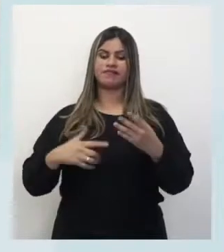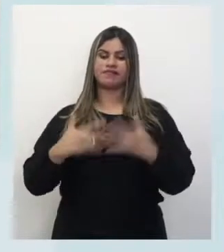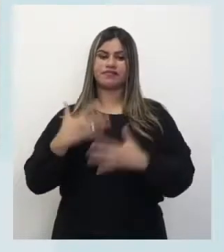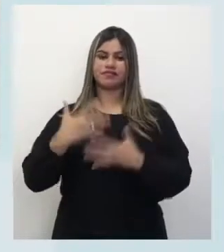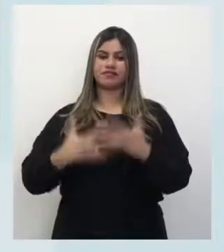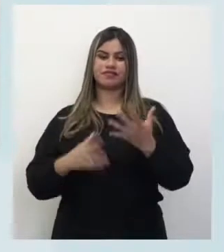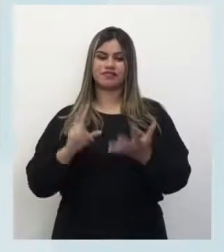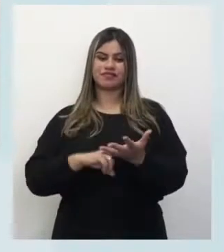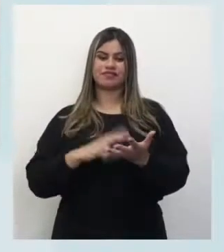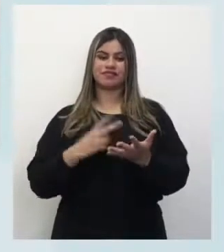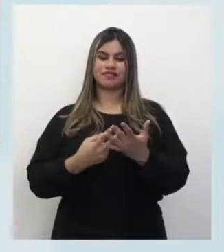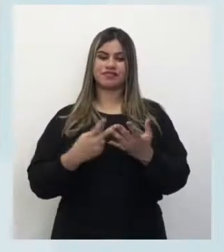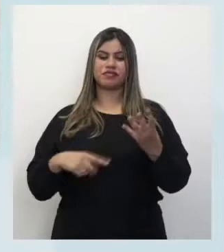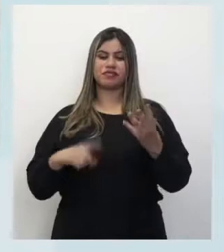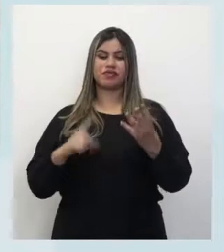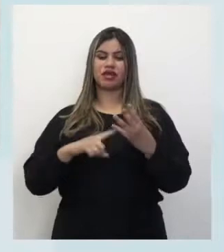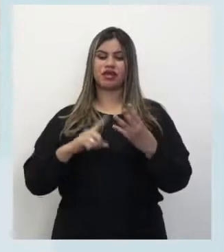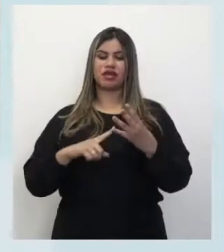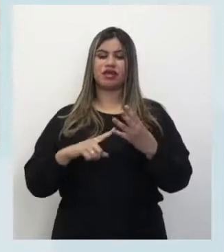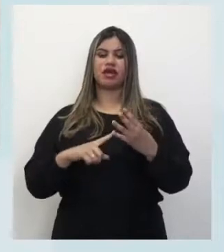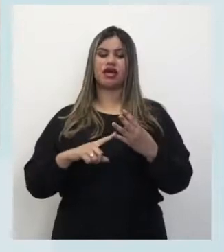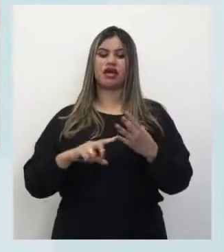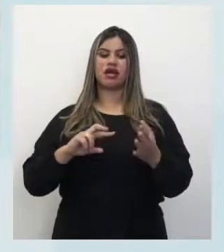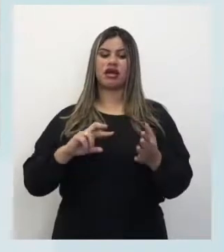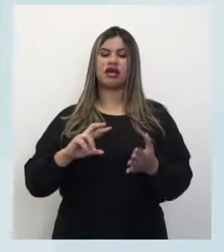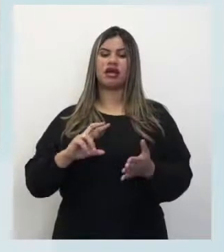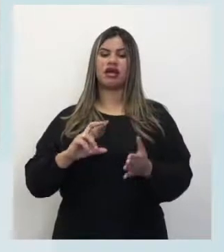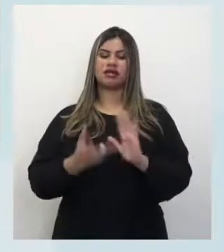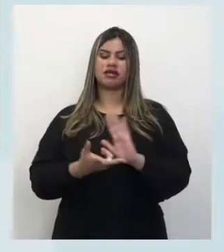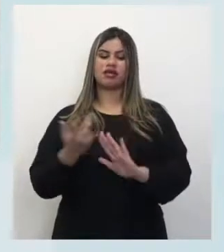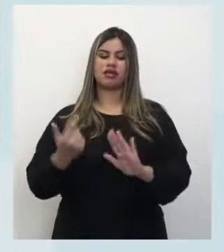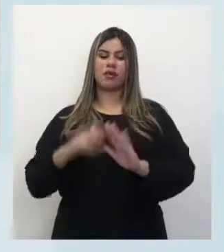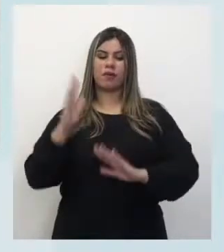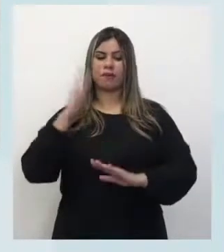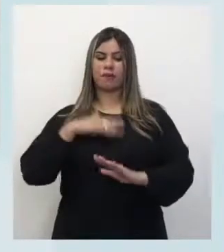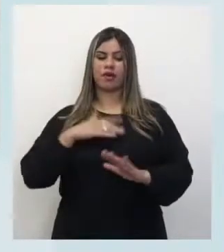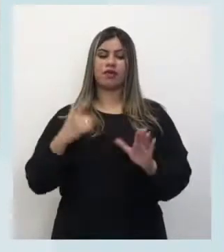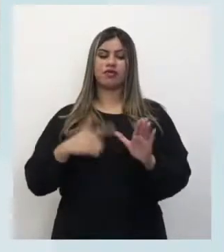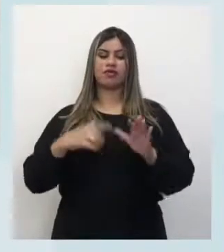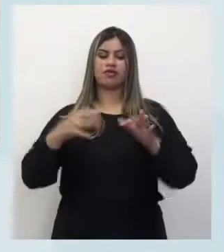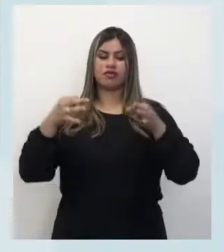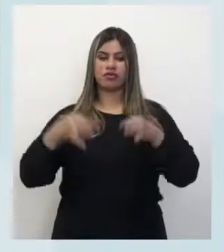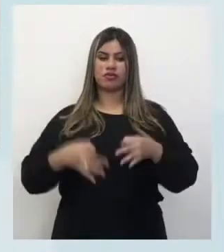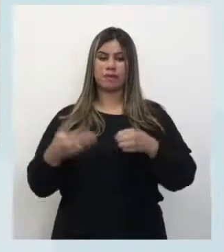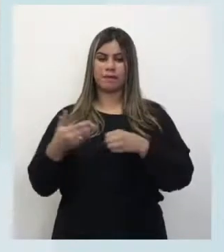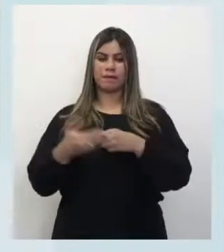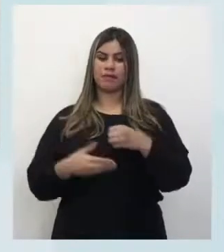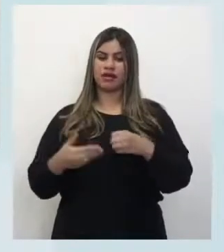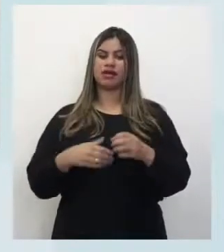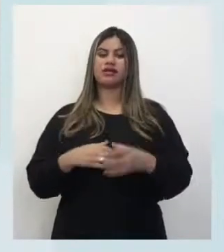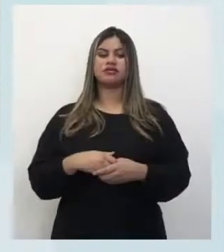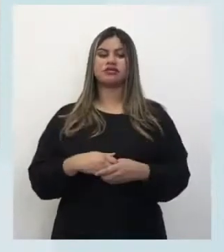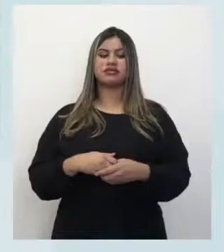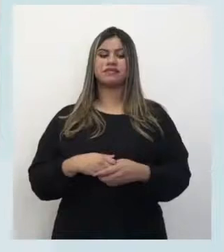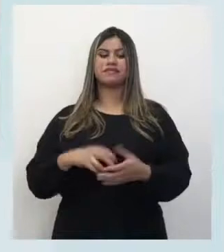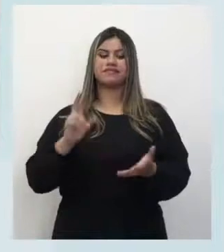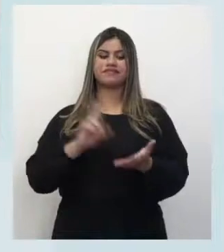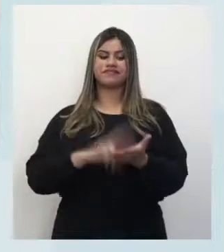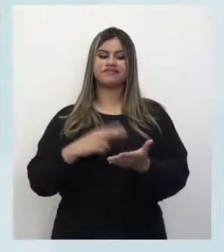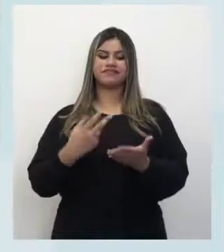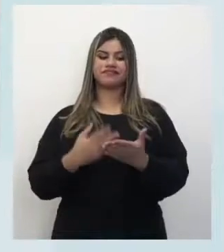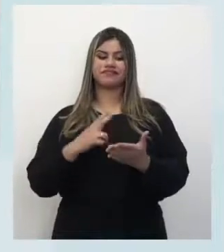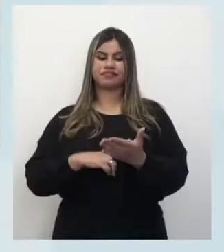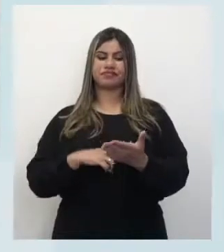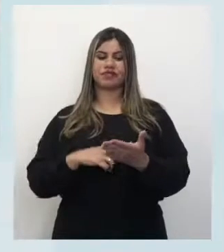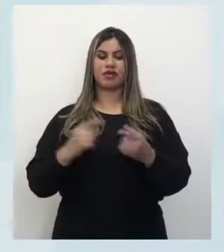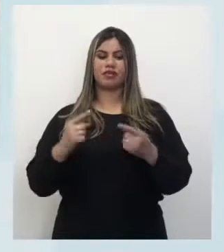A Simbólica do Mal, O Justo ou a Essência da Justiça, Da Interpretação, que é um ensaio onde ele analisa um